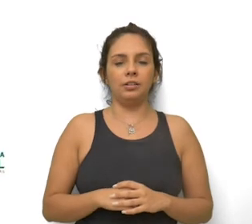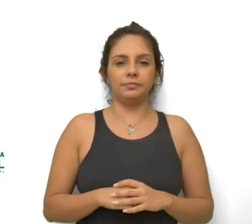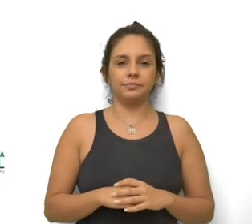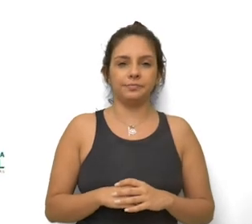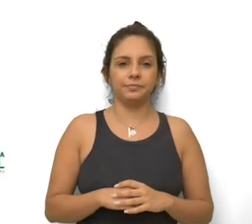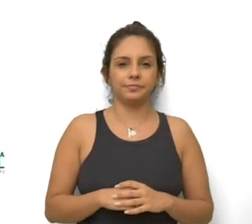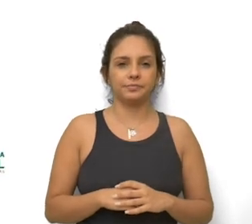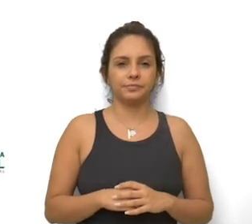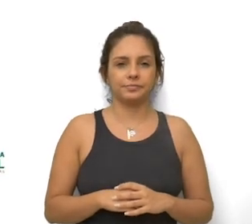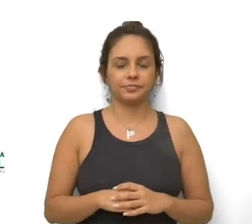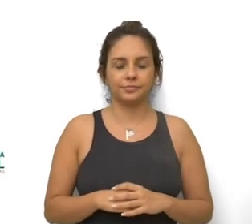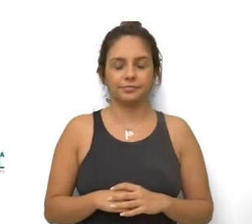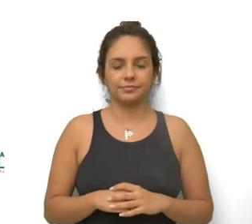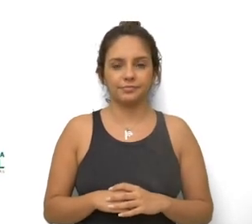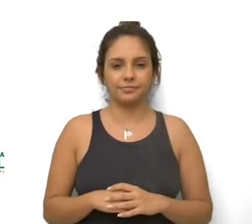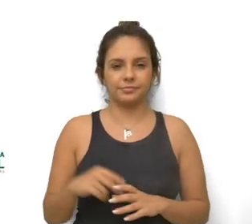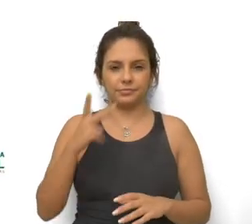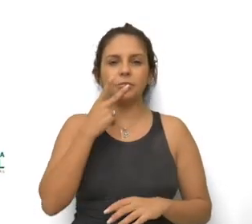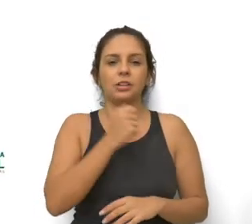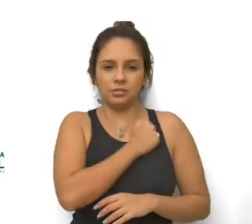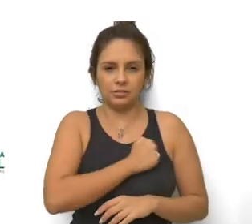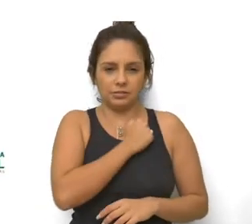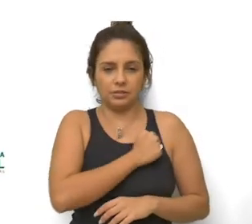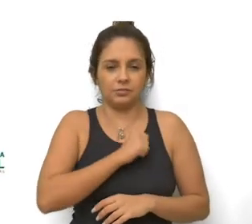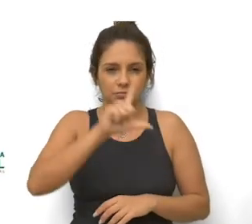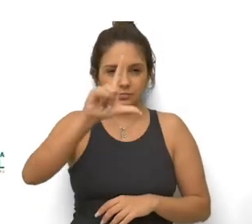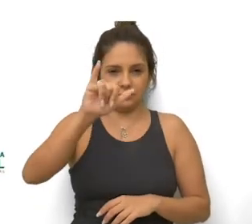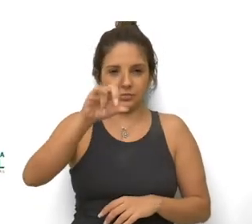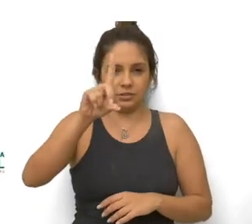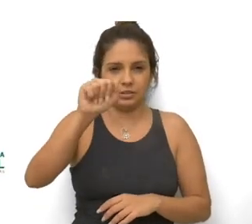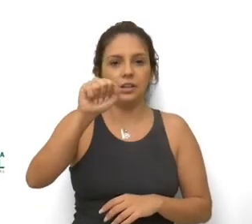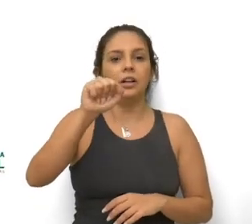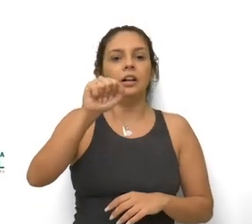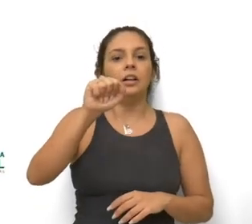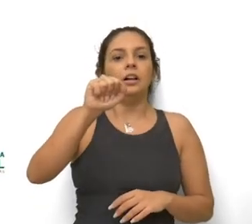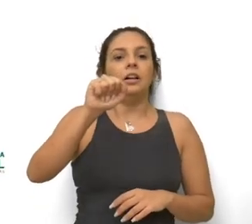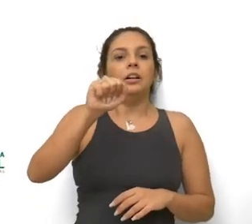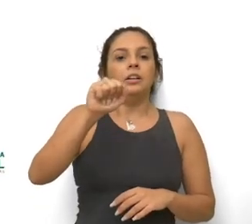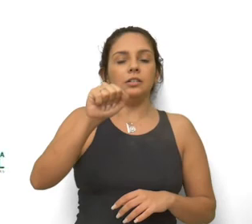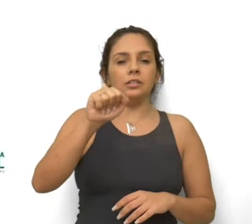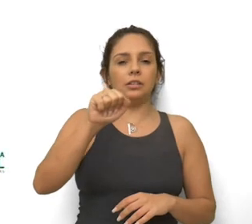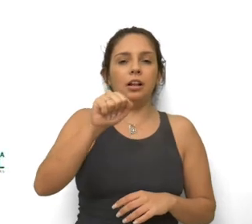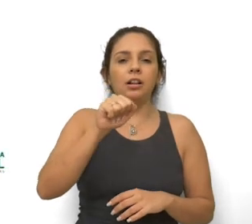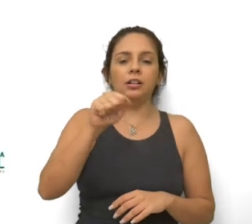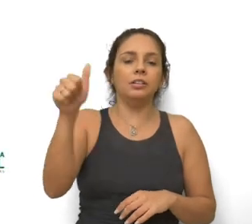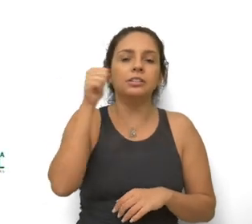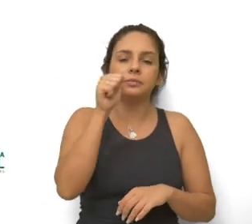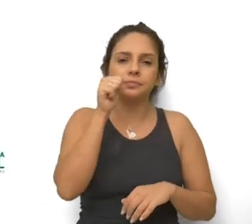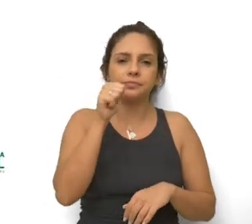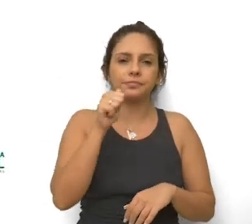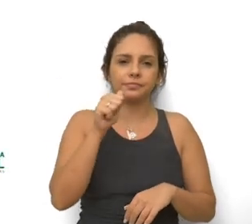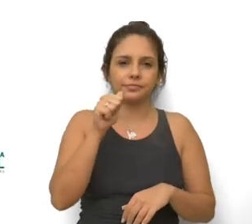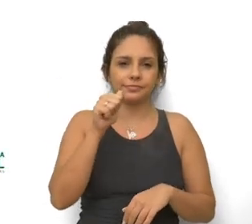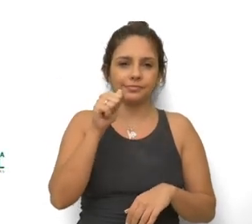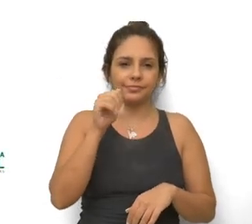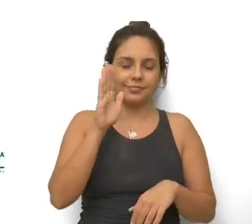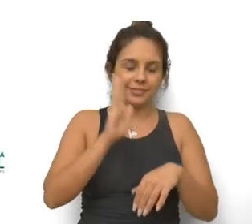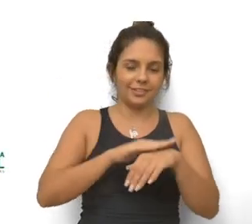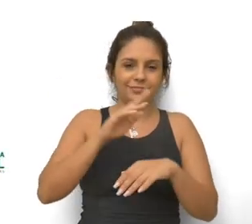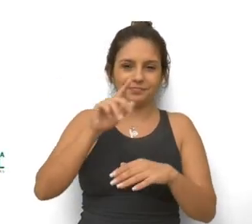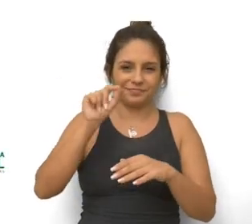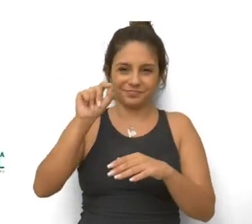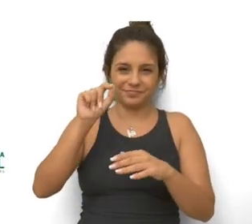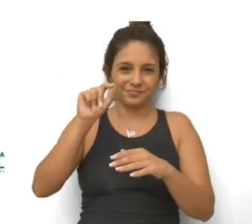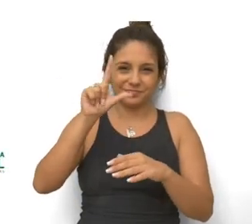mas Deu Ouro tanta Preto. saudade agora aqui da Linda. Eu chamava a Linda da mulher pleonasmo. Aliás, era a mulher mais pleonasmo que eu já vi. Não